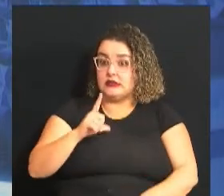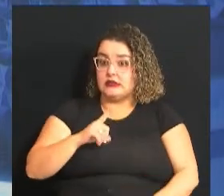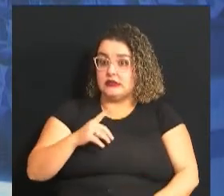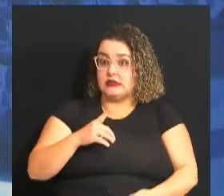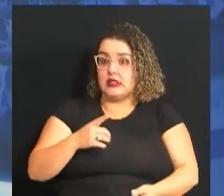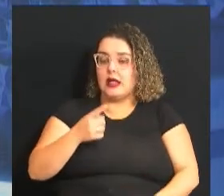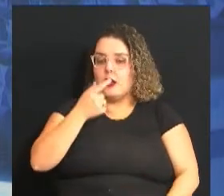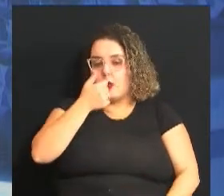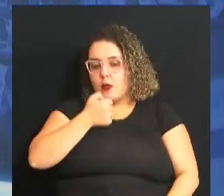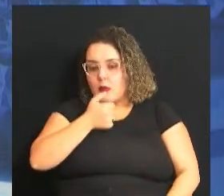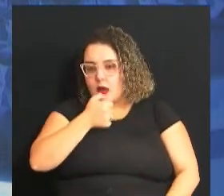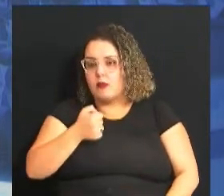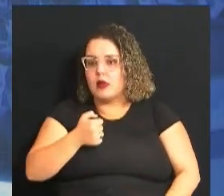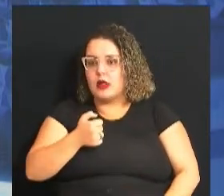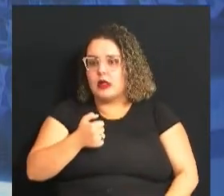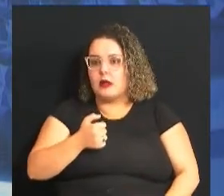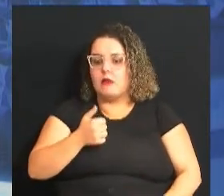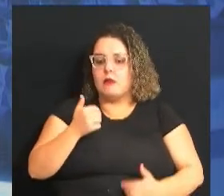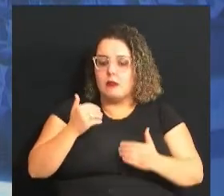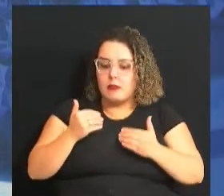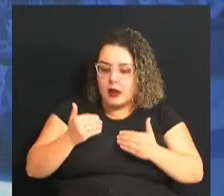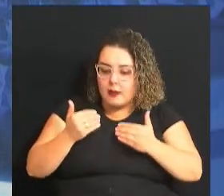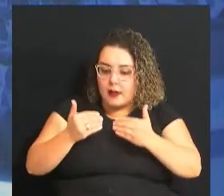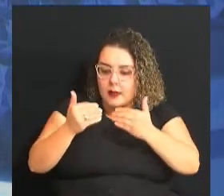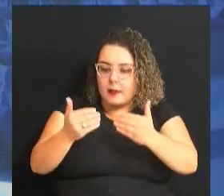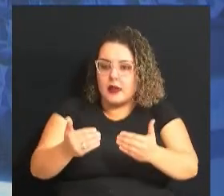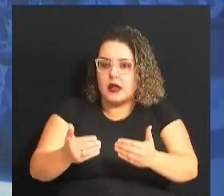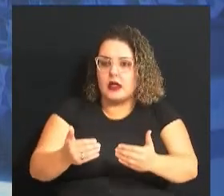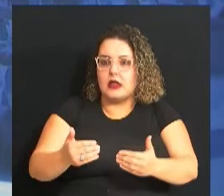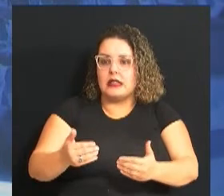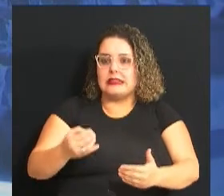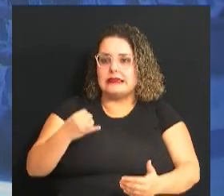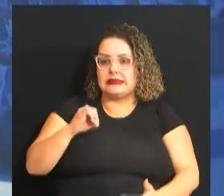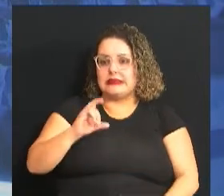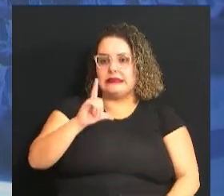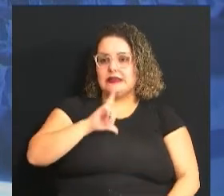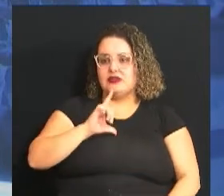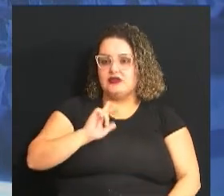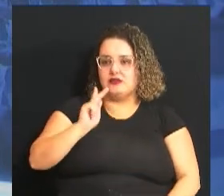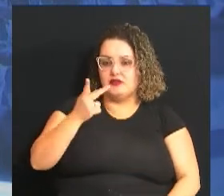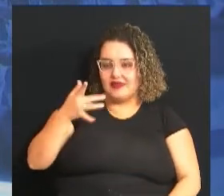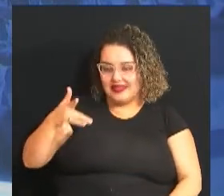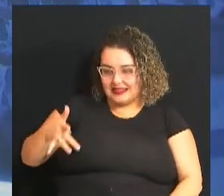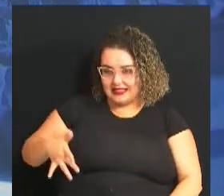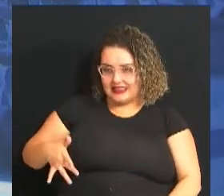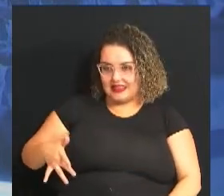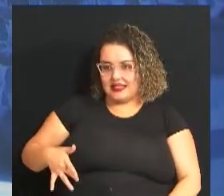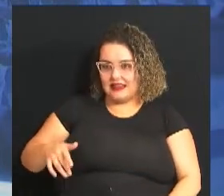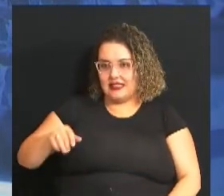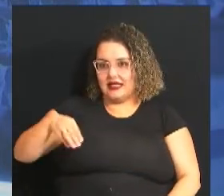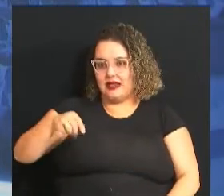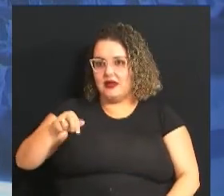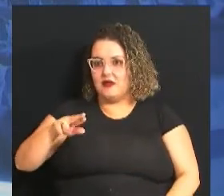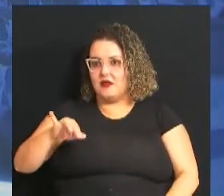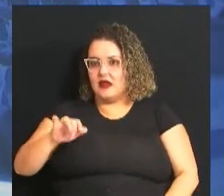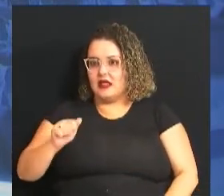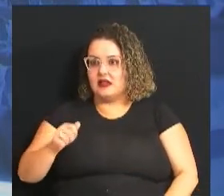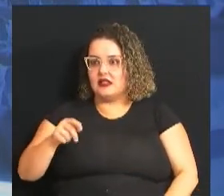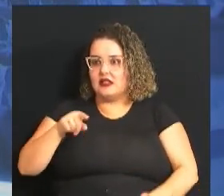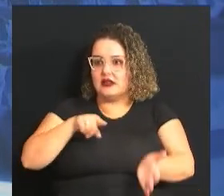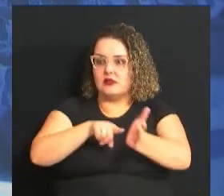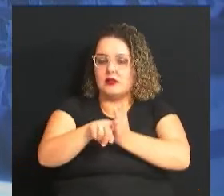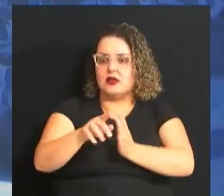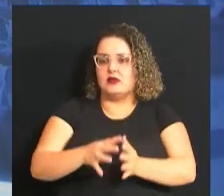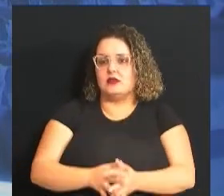preciso seguir caso venha ter a hepatite? A Maria do bairro Cambuí.